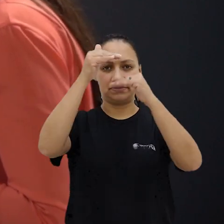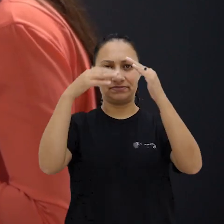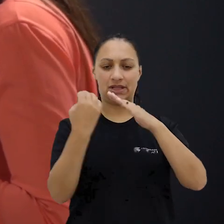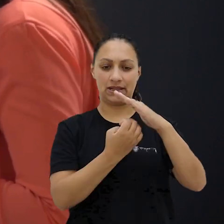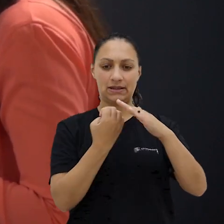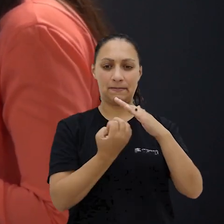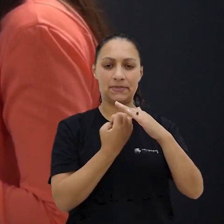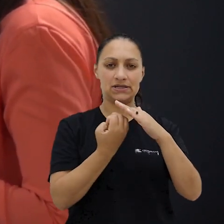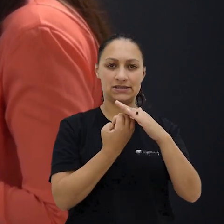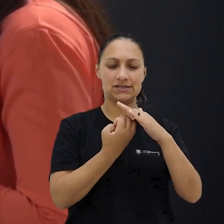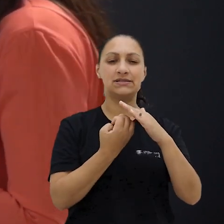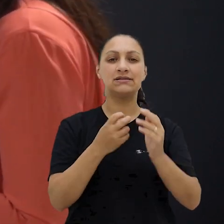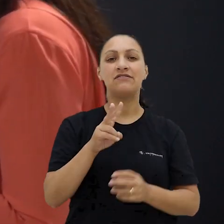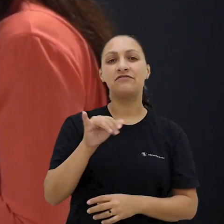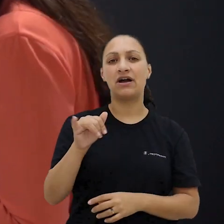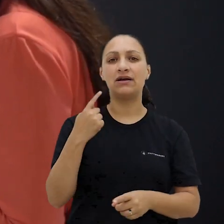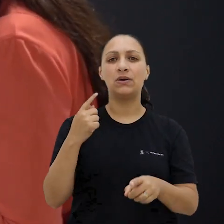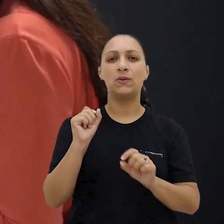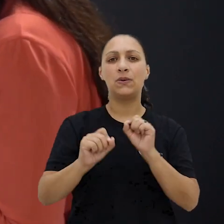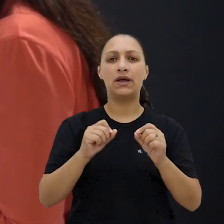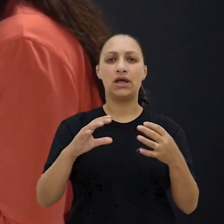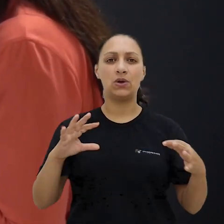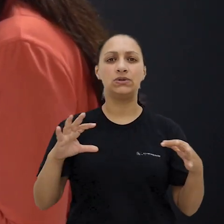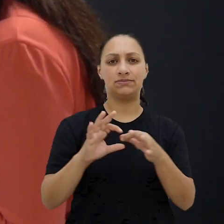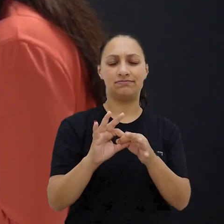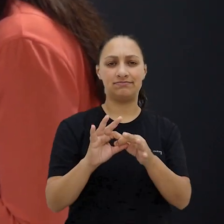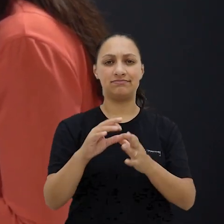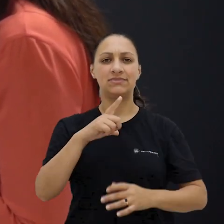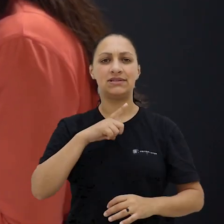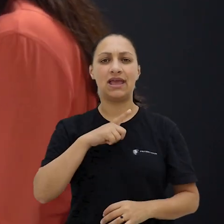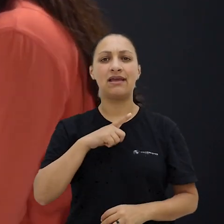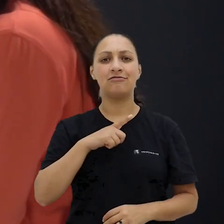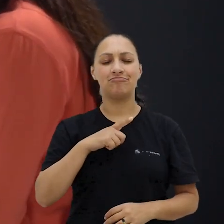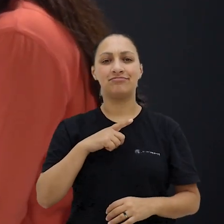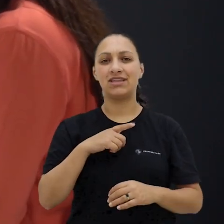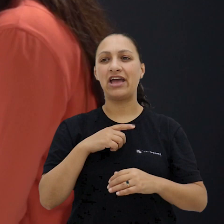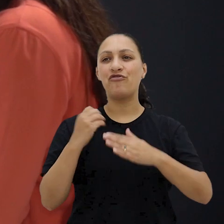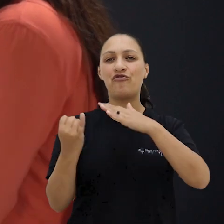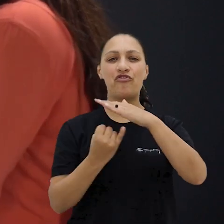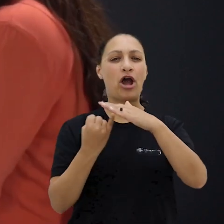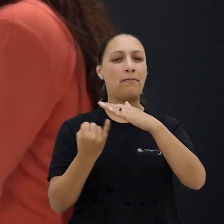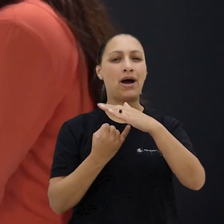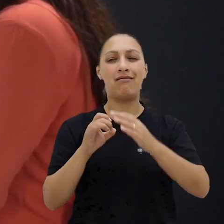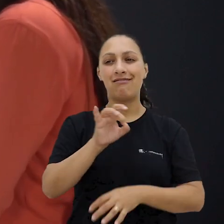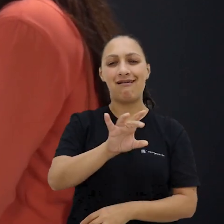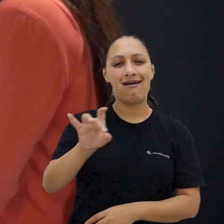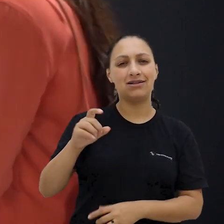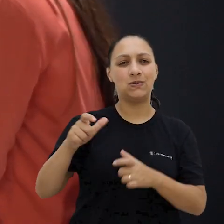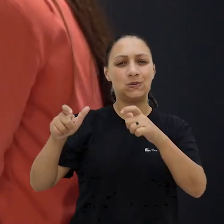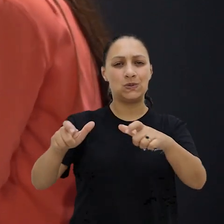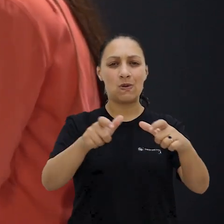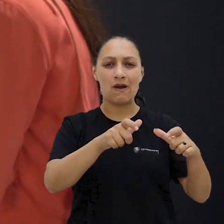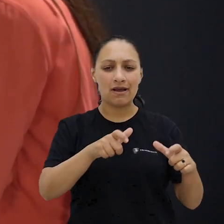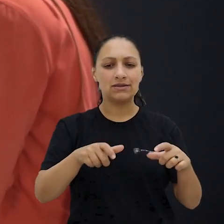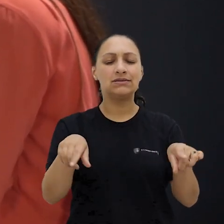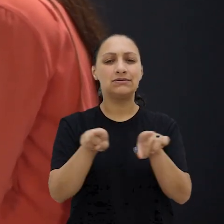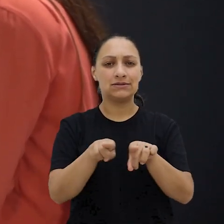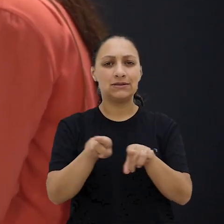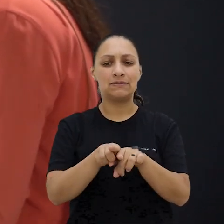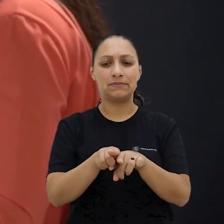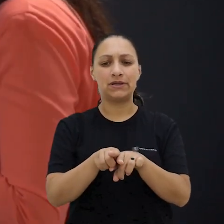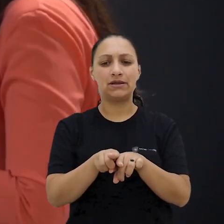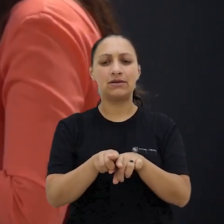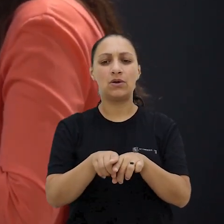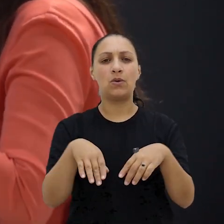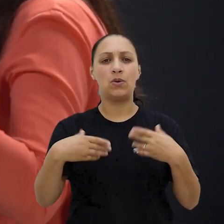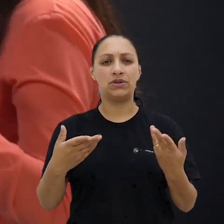crescimento das empresas, ele vai muito também dessa conexão informal que tem dentro de cada unidade, porque cada unidade fica também